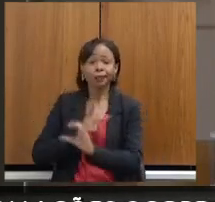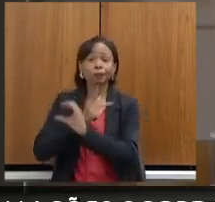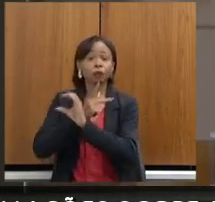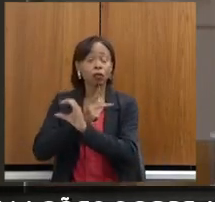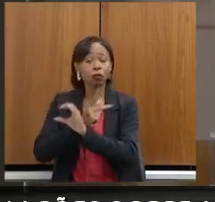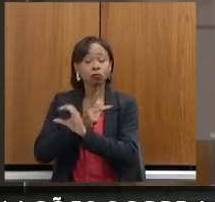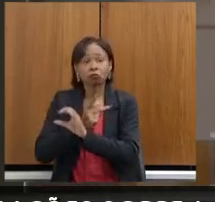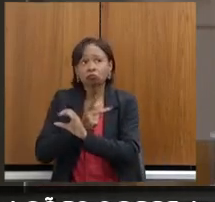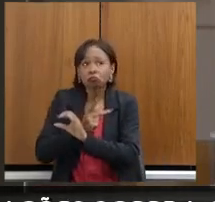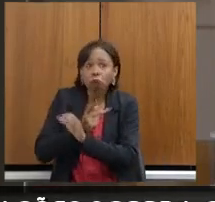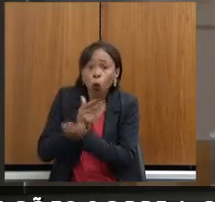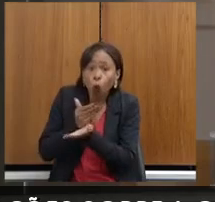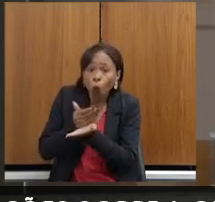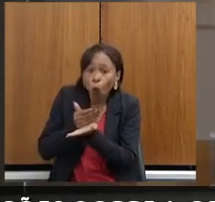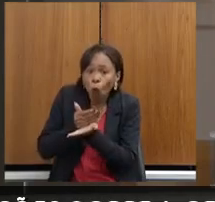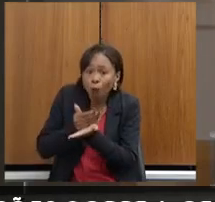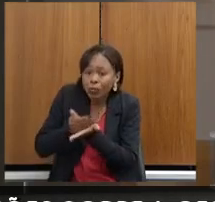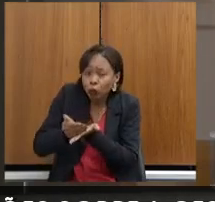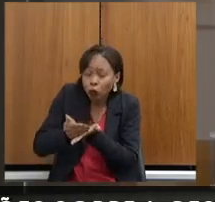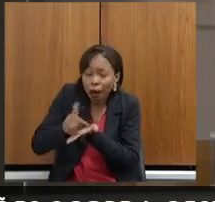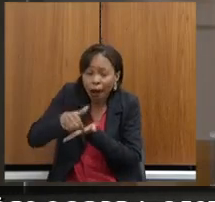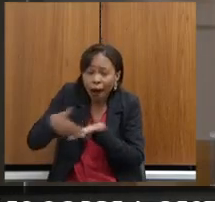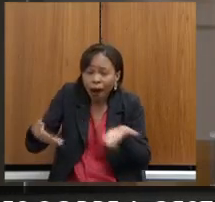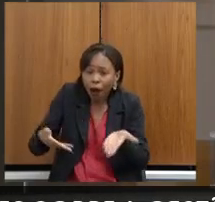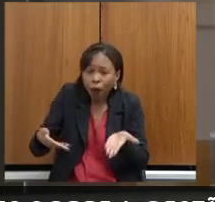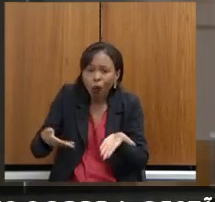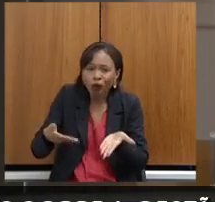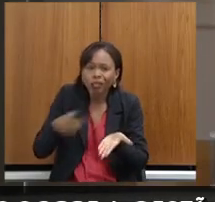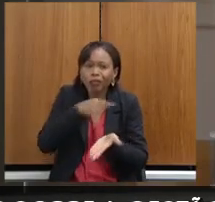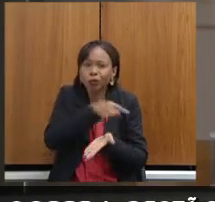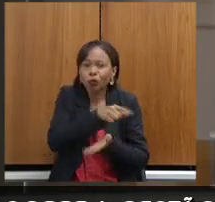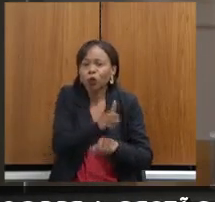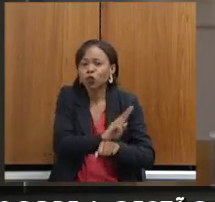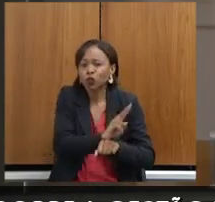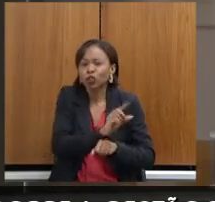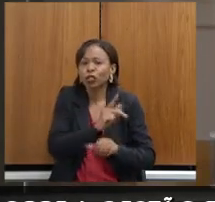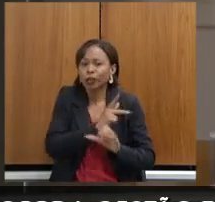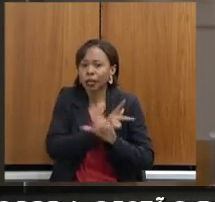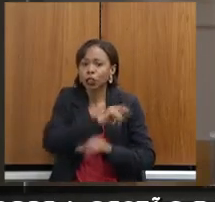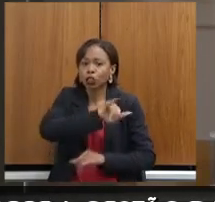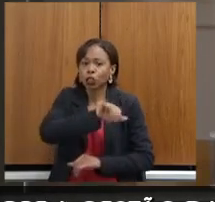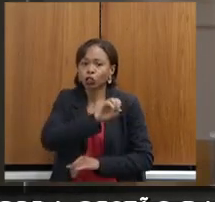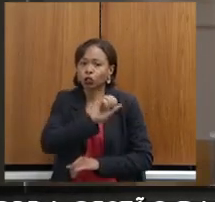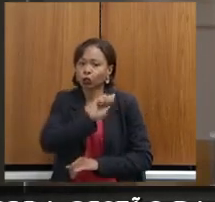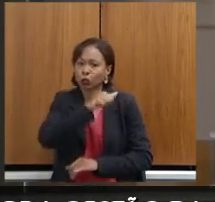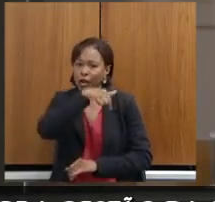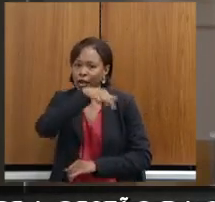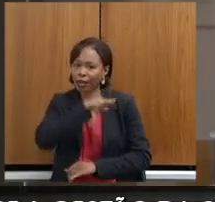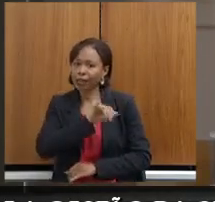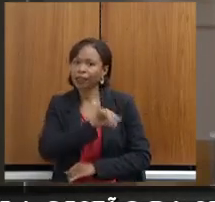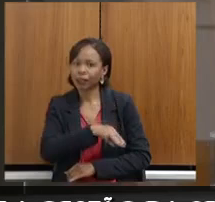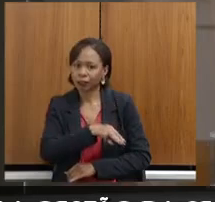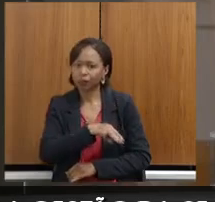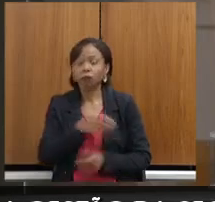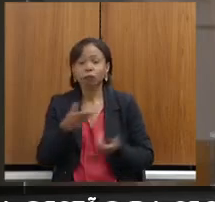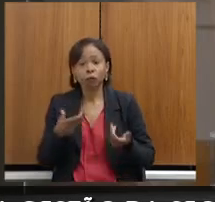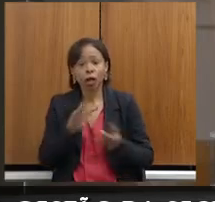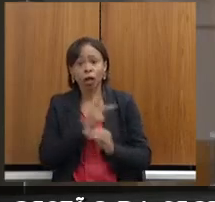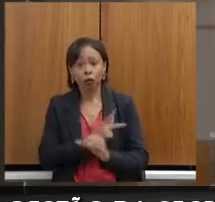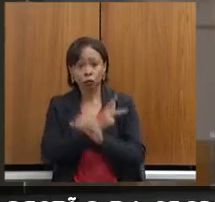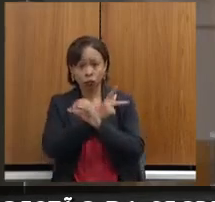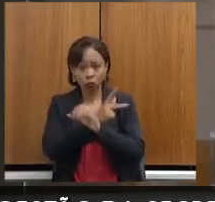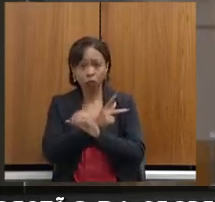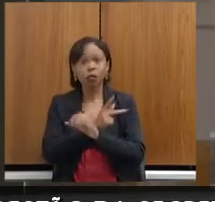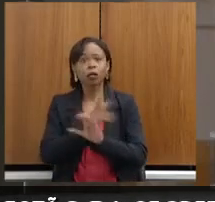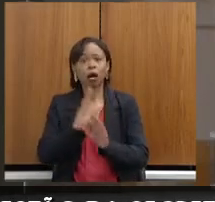despertou para essa questão agora na gestão do Dr Joaquim tá a gente é fazia a possível fazia